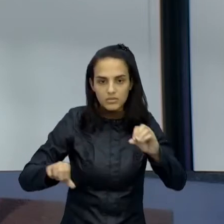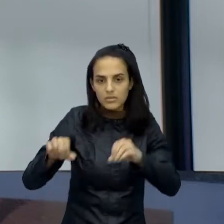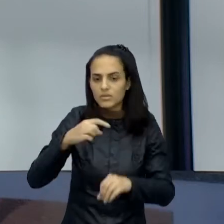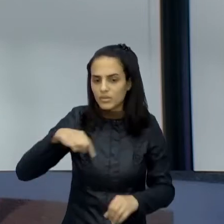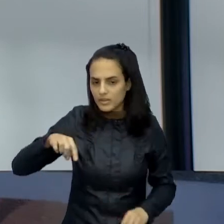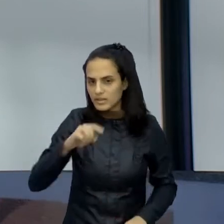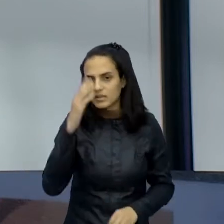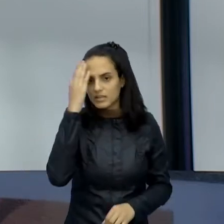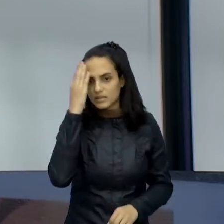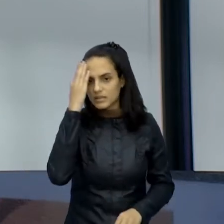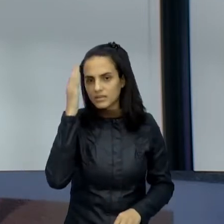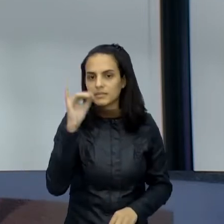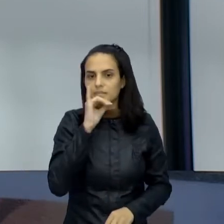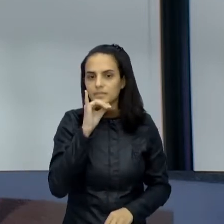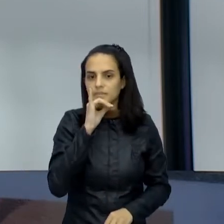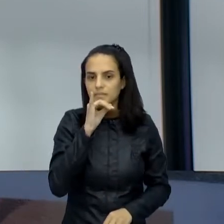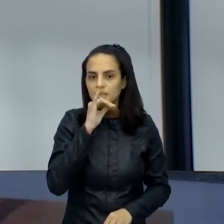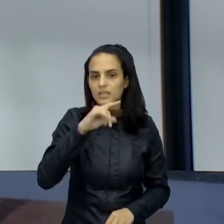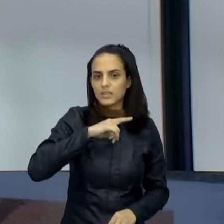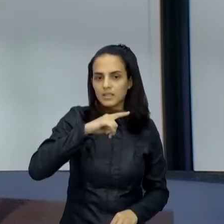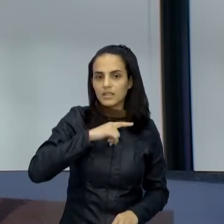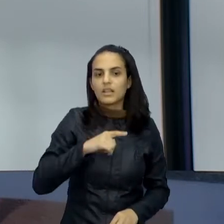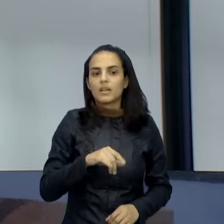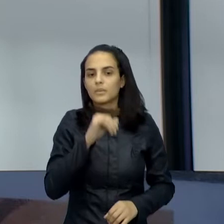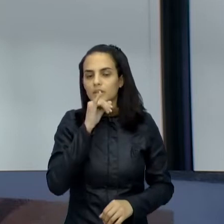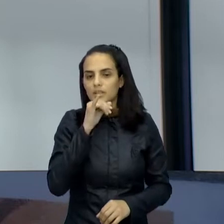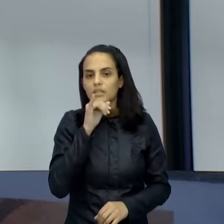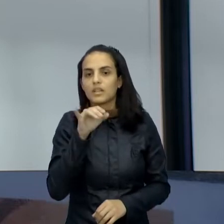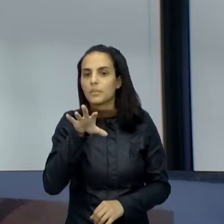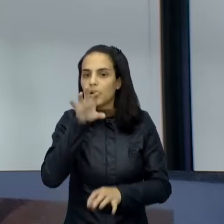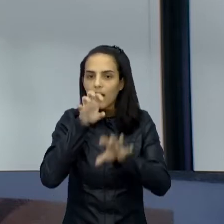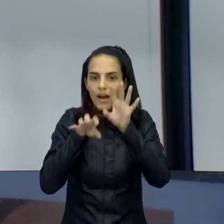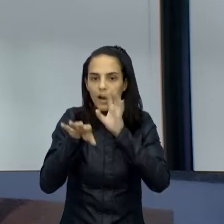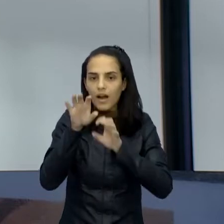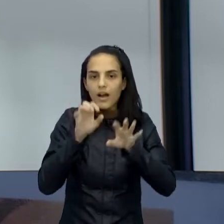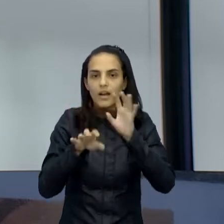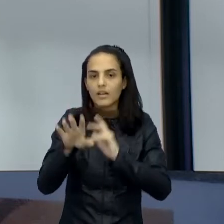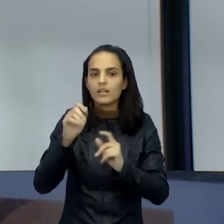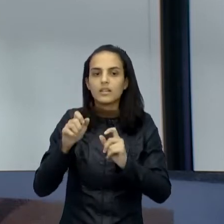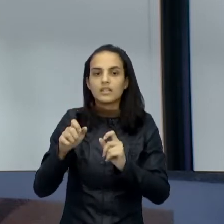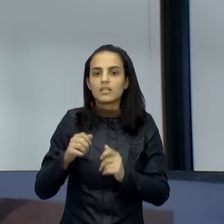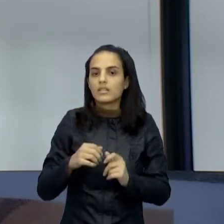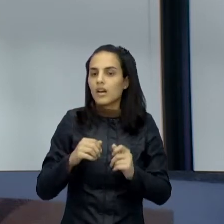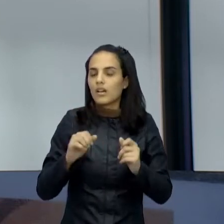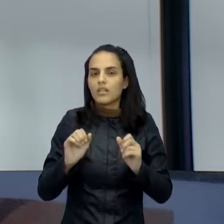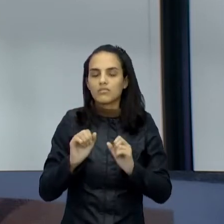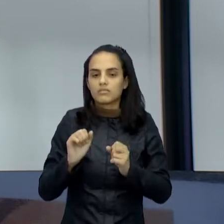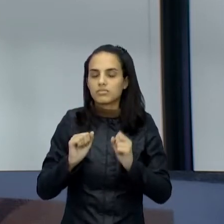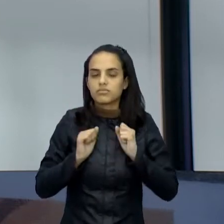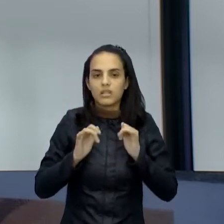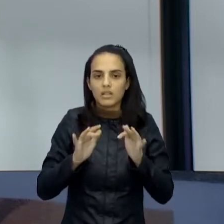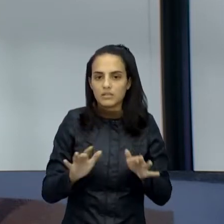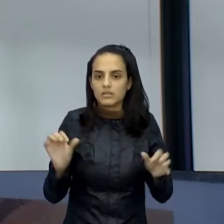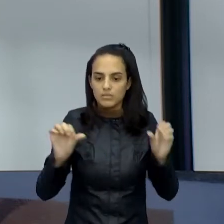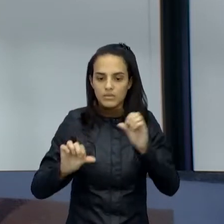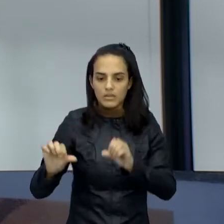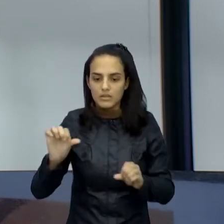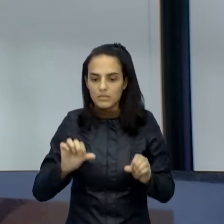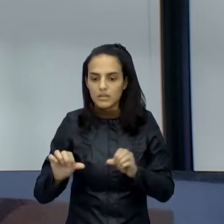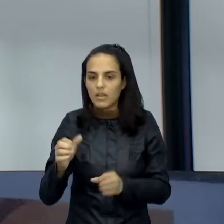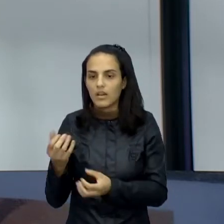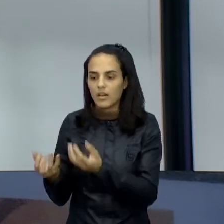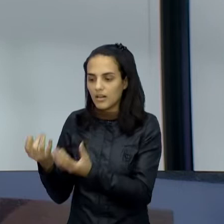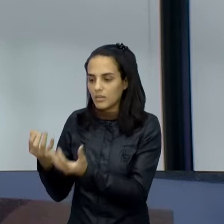sabe que basta ter combustível e oxigênio, que tem aqui, faz essa reação química, libera calor.